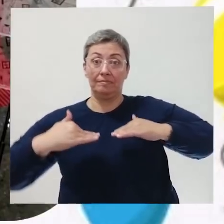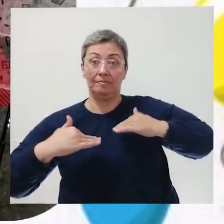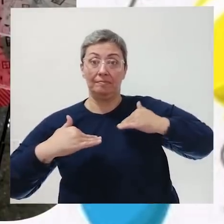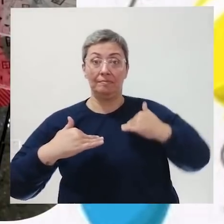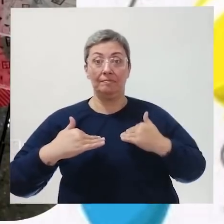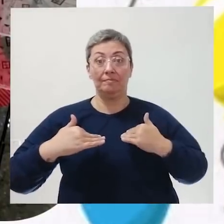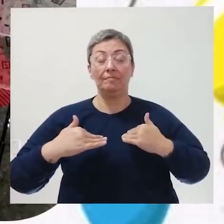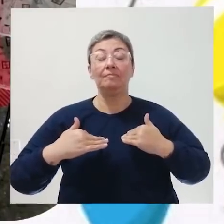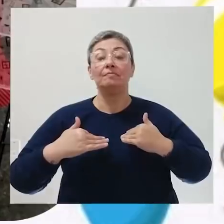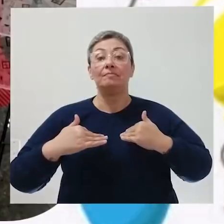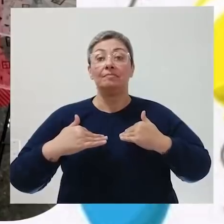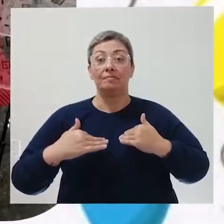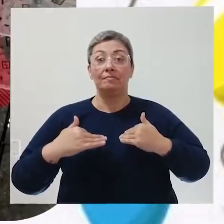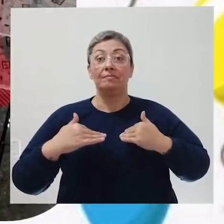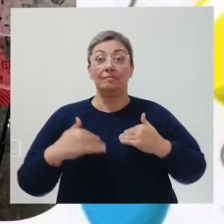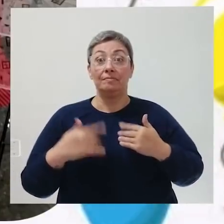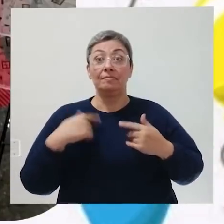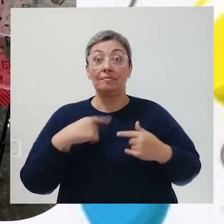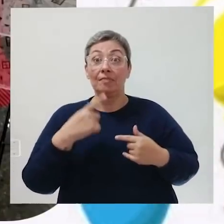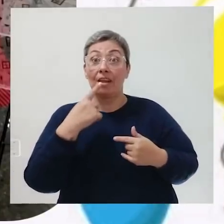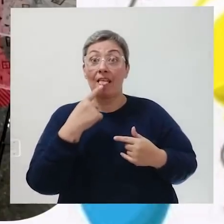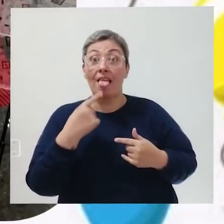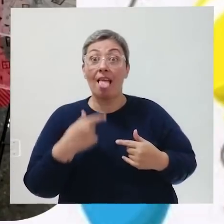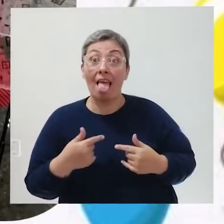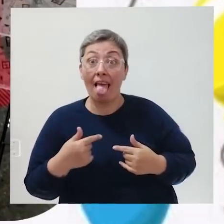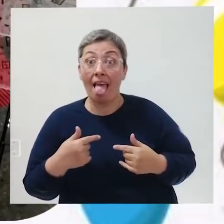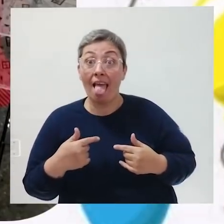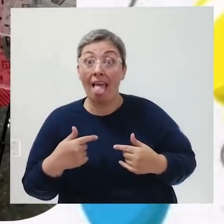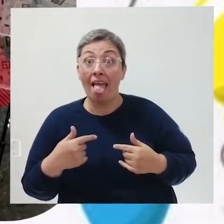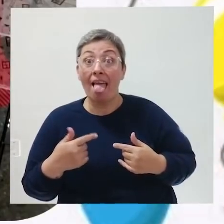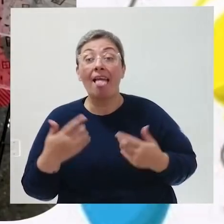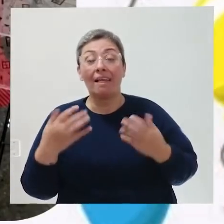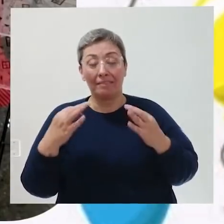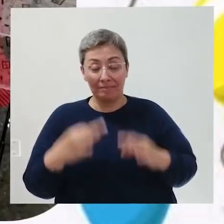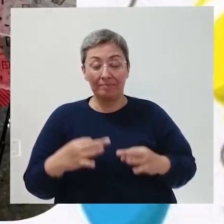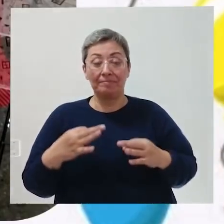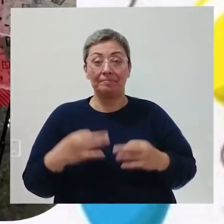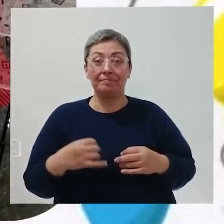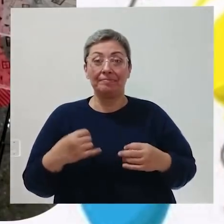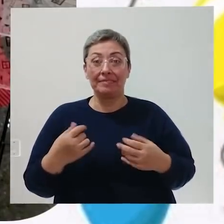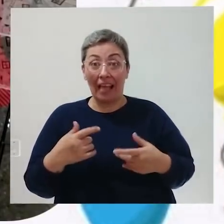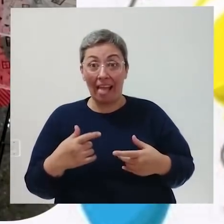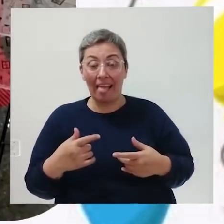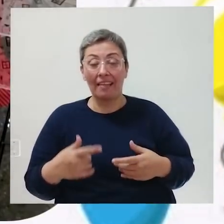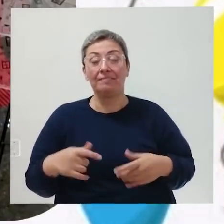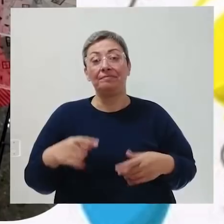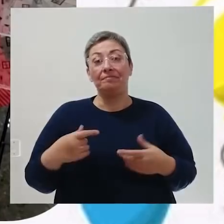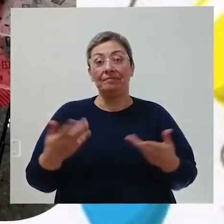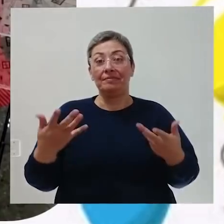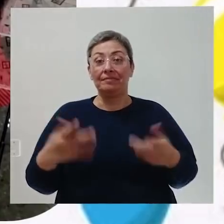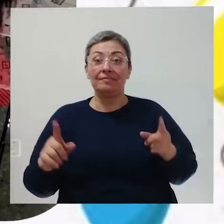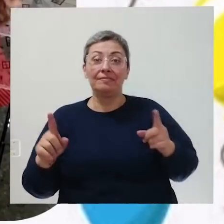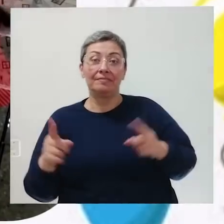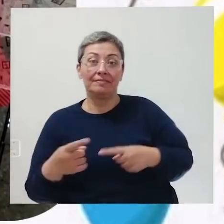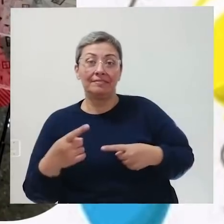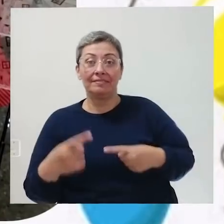dentro. E mais pra dentro. E linguinha de fora. E...